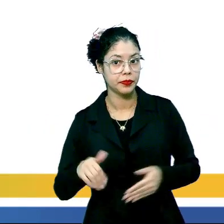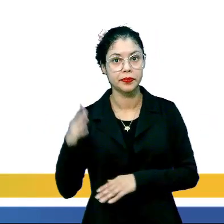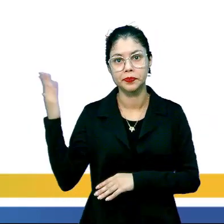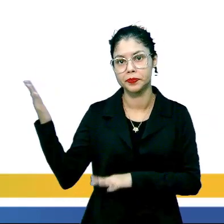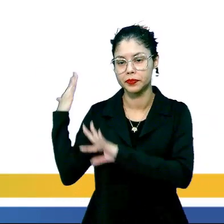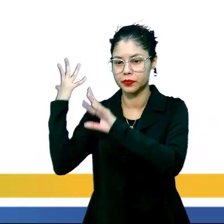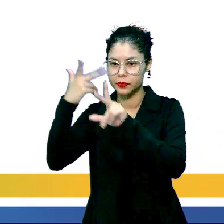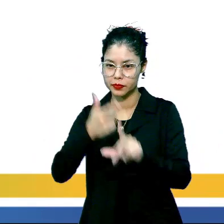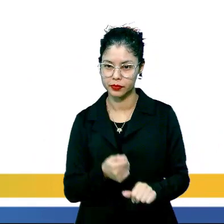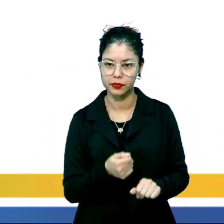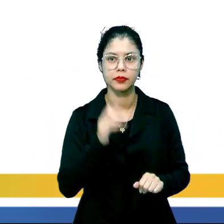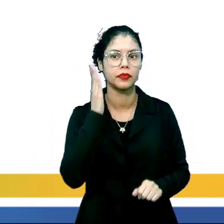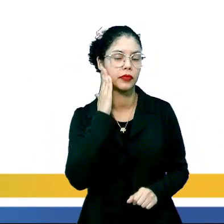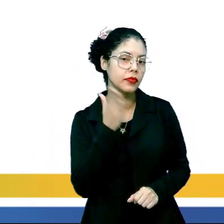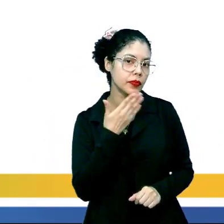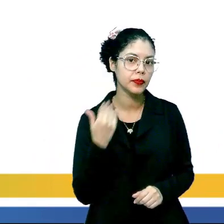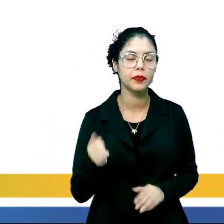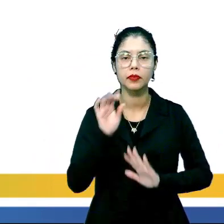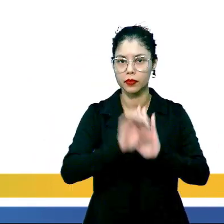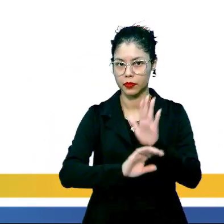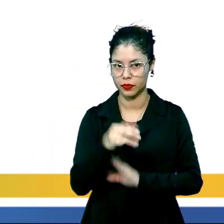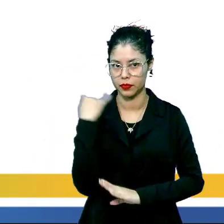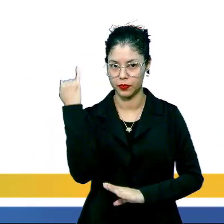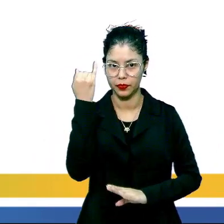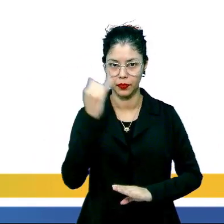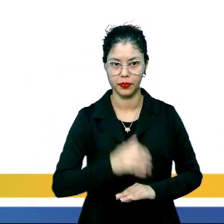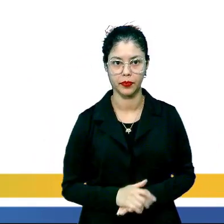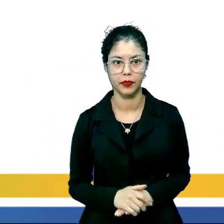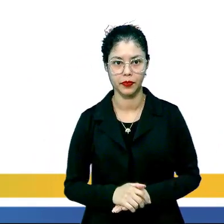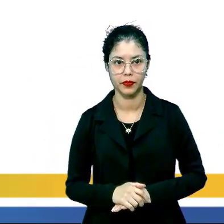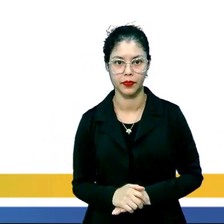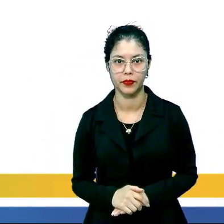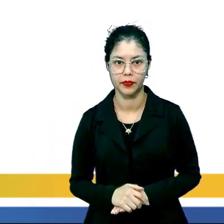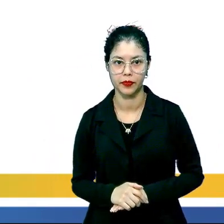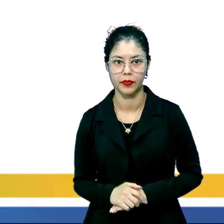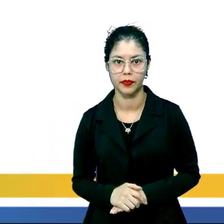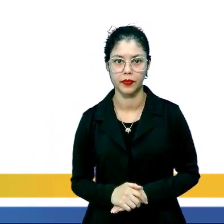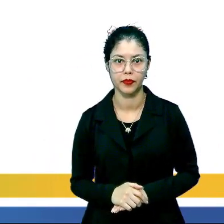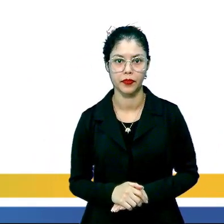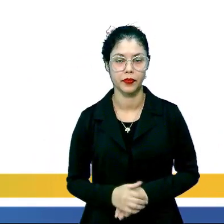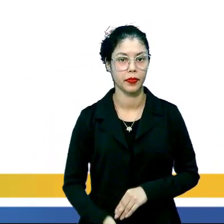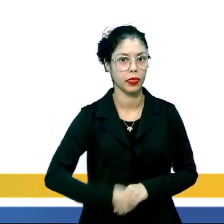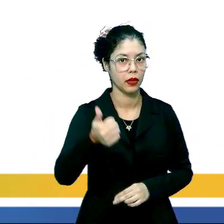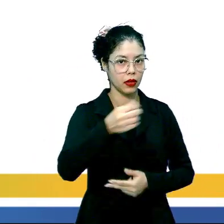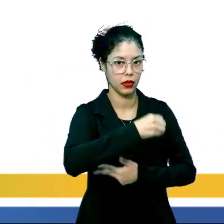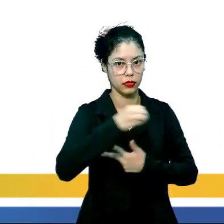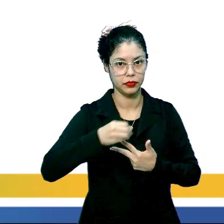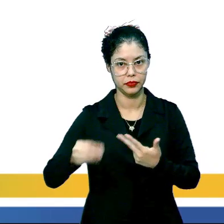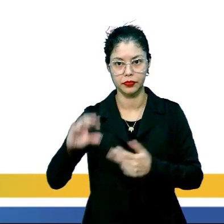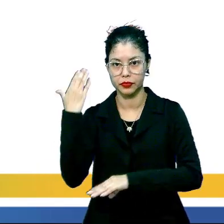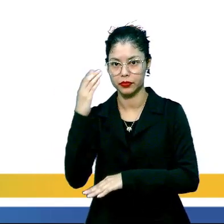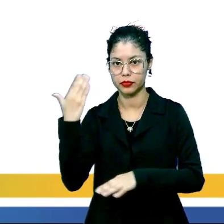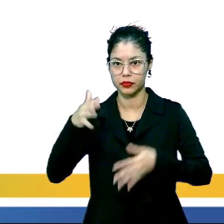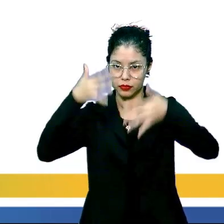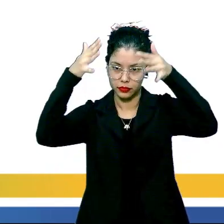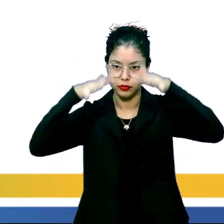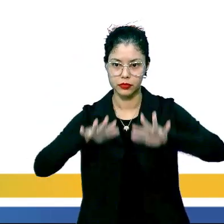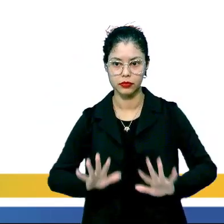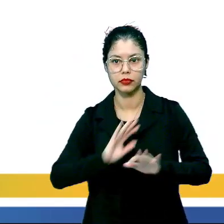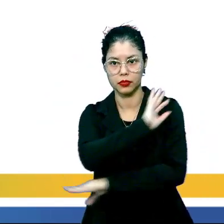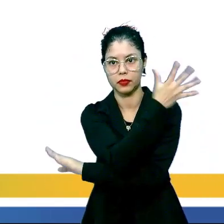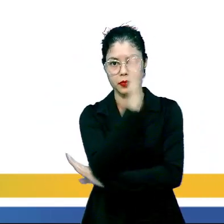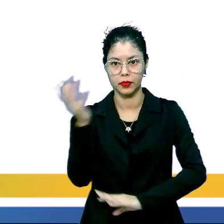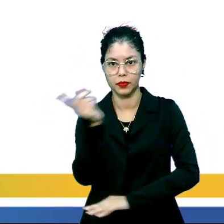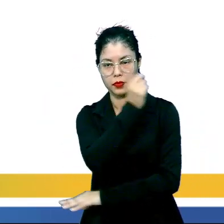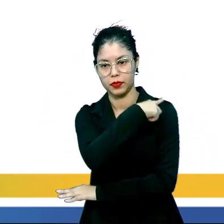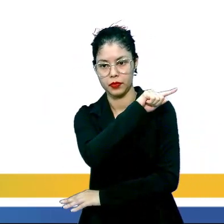para a revisão, então, para a gente entender esse conceito tão importante. Temos aqui a questão da prova Enem, né, Ciência da Natureza do primeiro ano, né, na